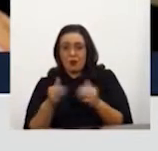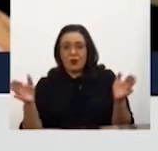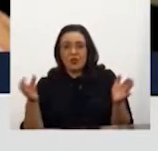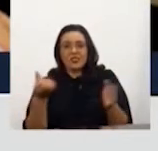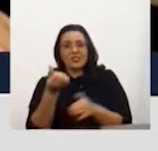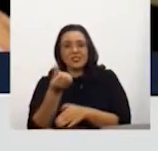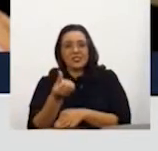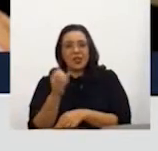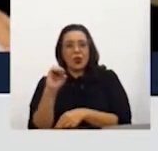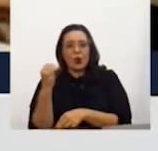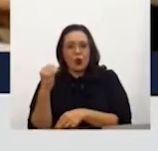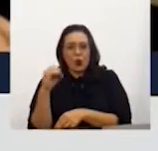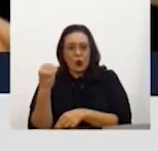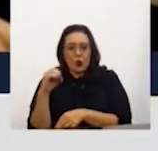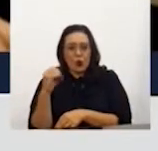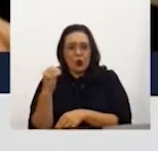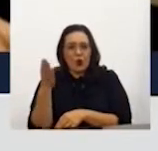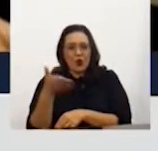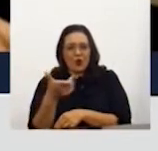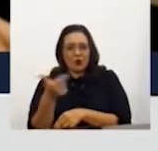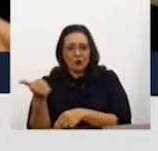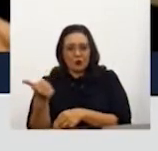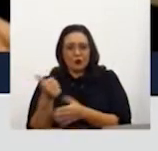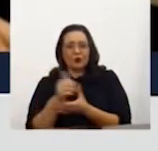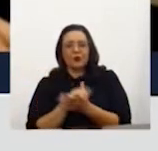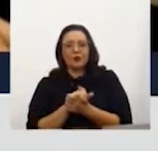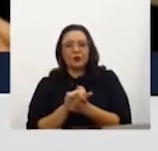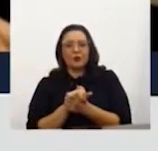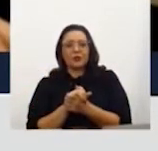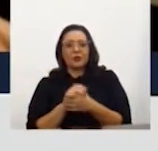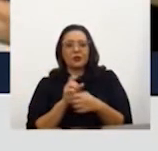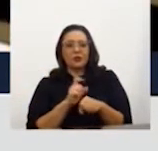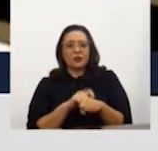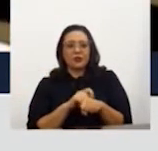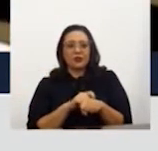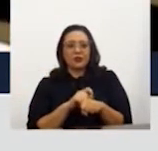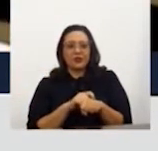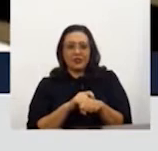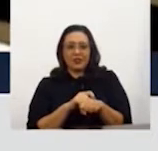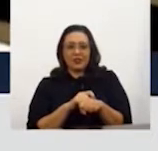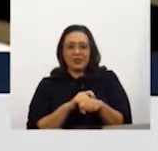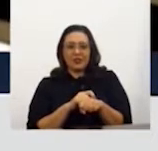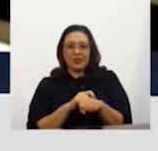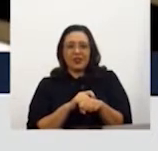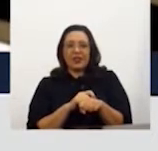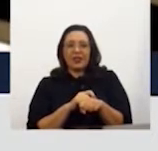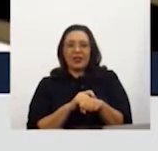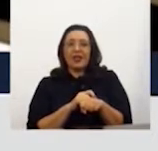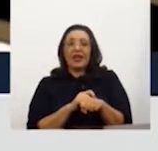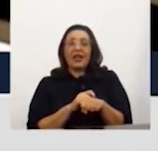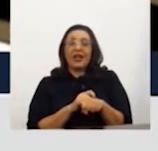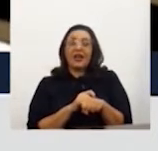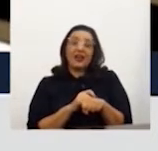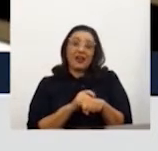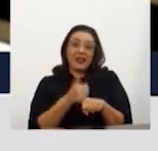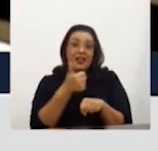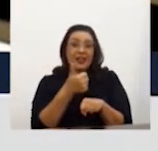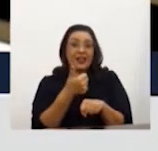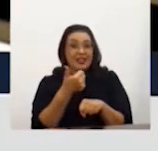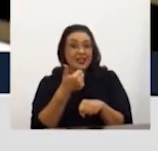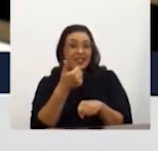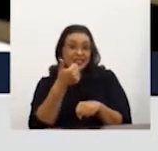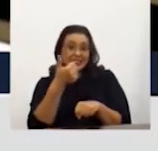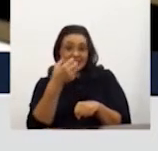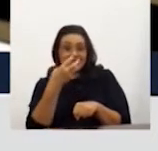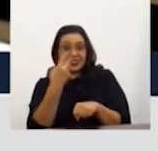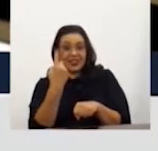6 de outubro de 2021, às 13h30, para que aquela área de